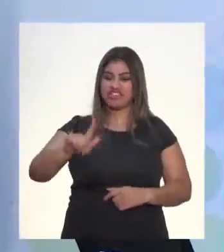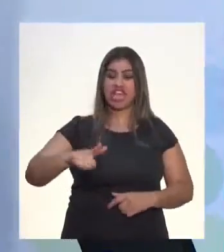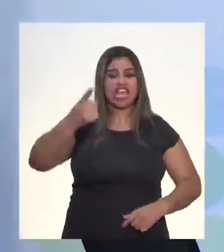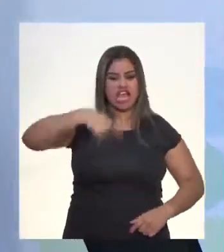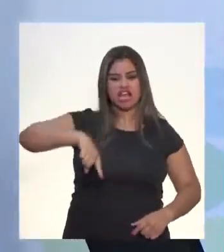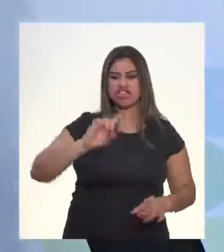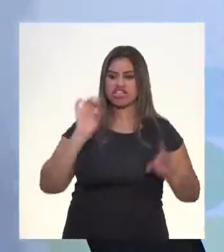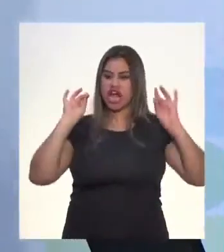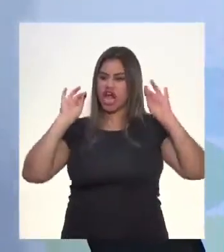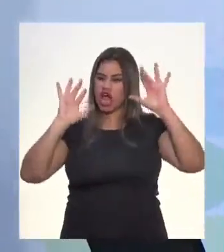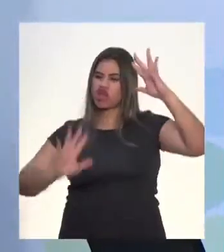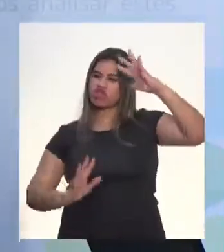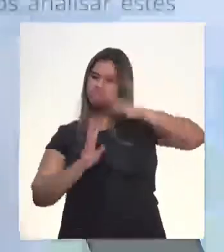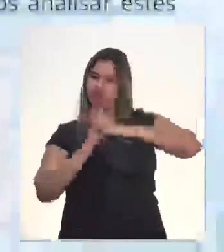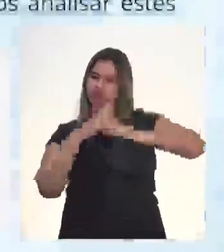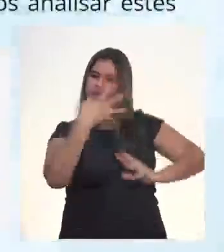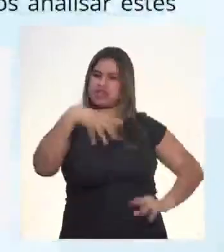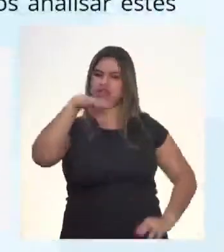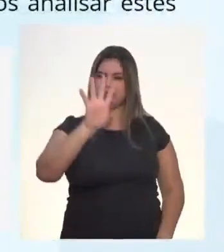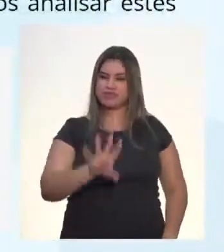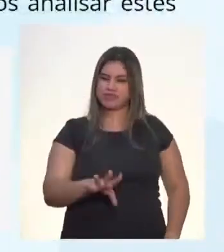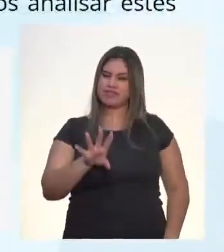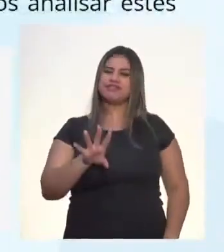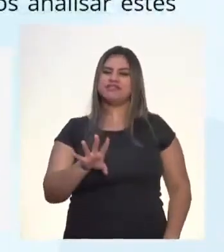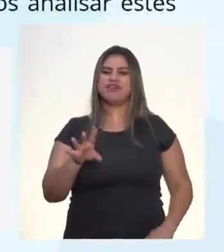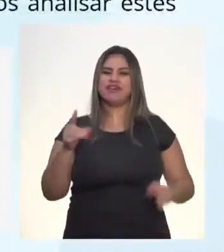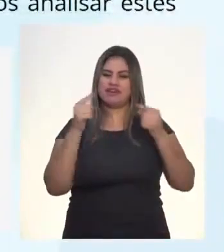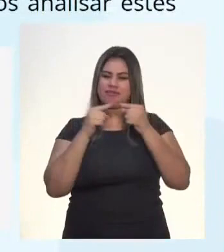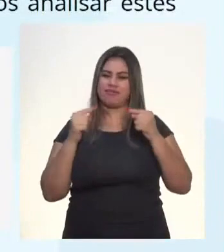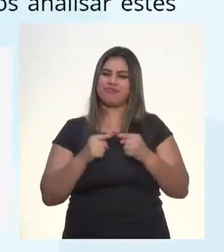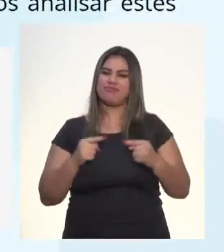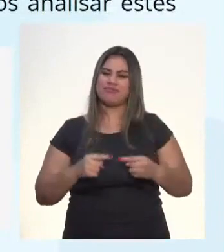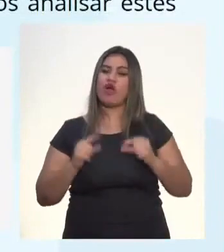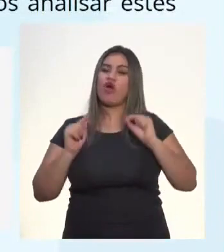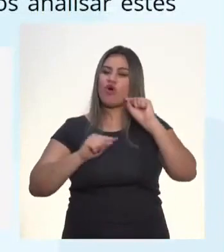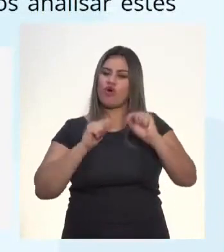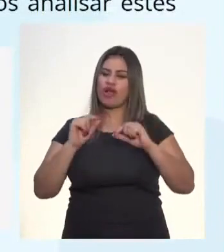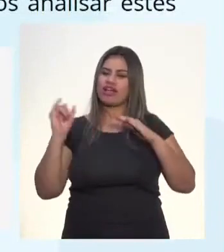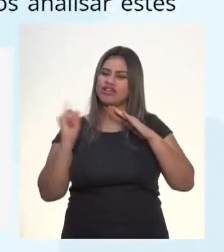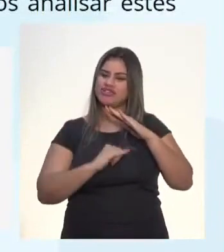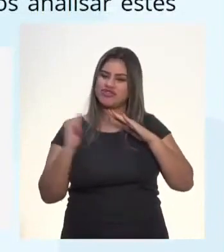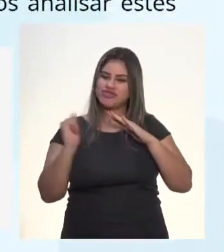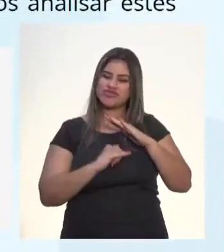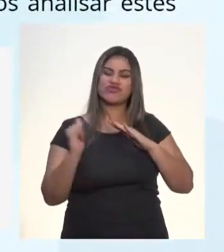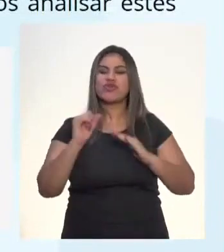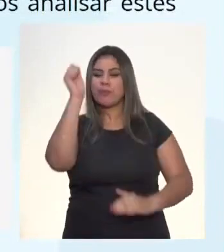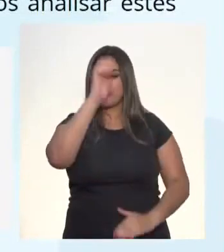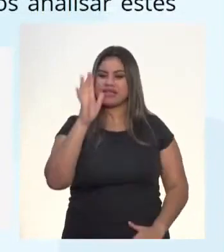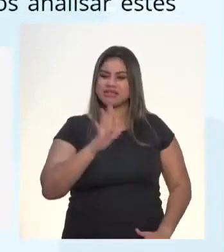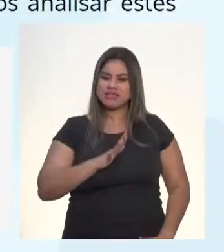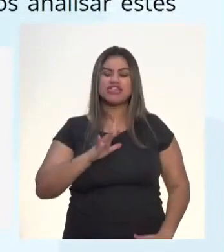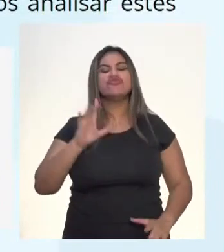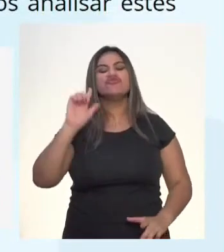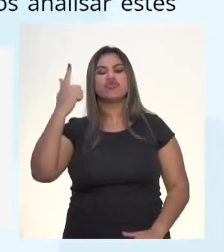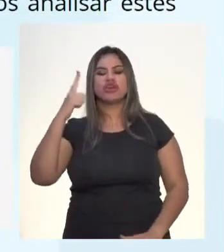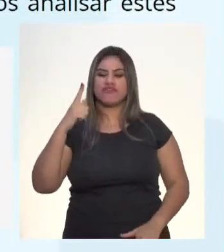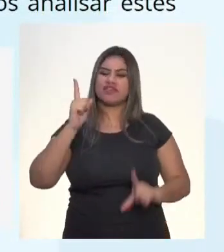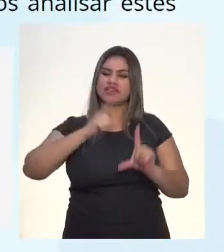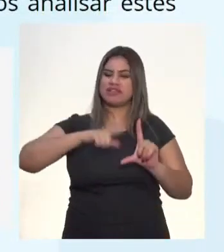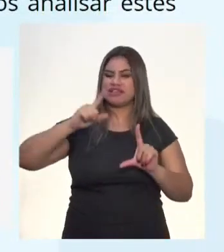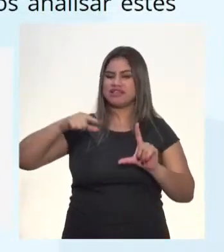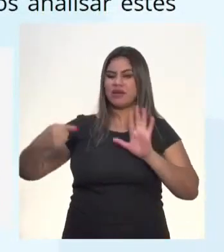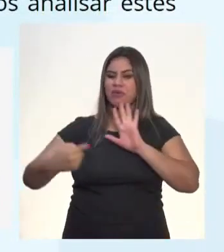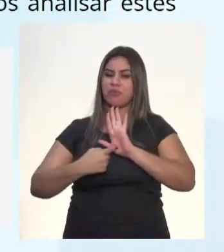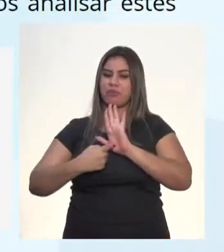está arrasando nas planilhas do IBGE, que justamente é o Instituto Brasileiro de Geografia e Estatística, que traz ali a